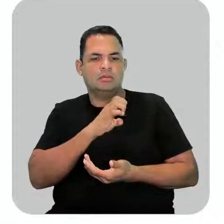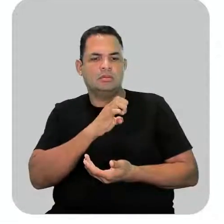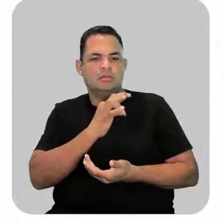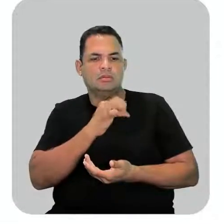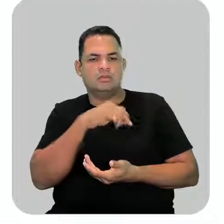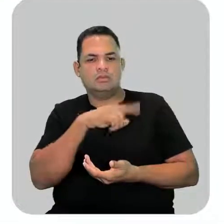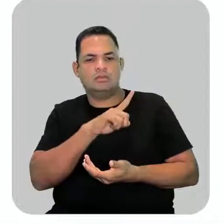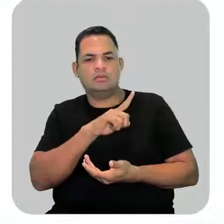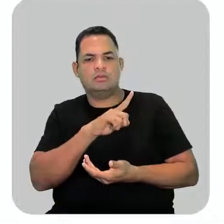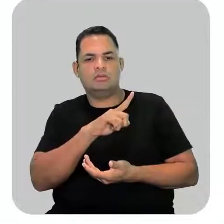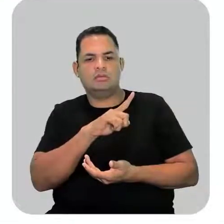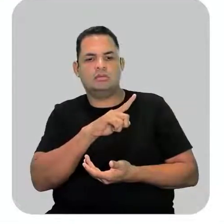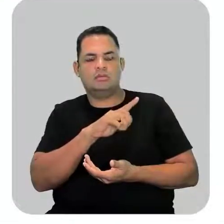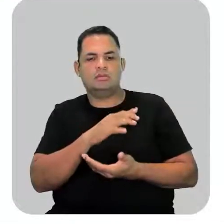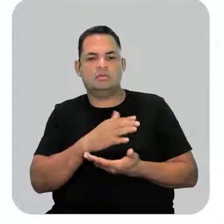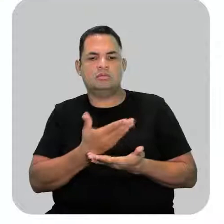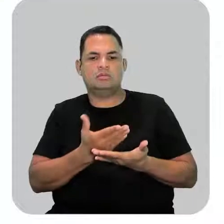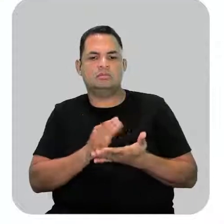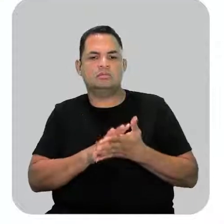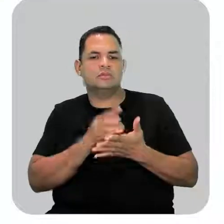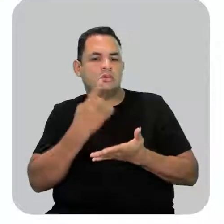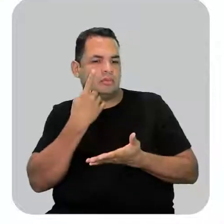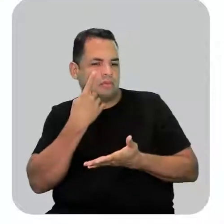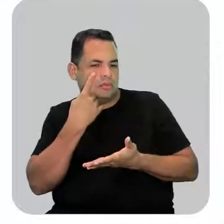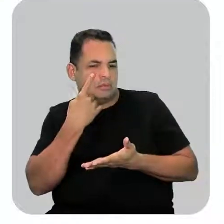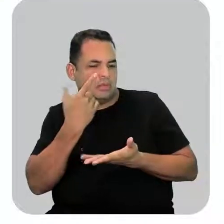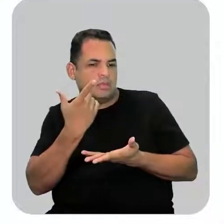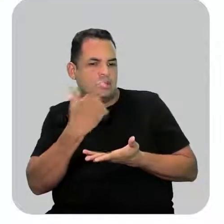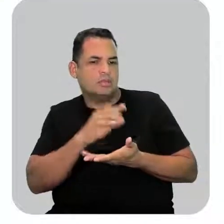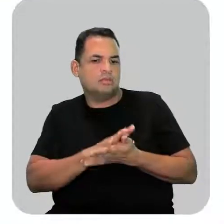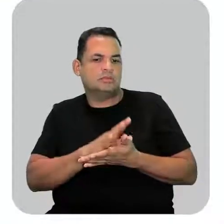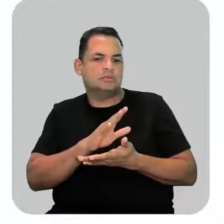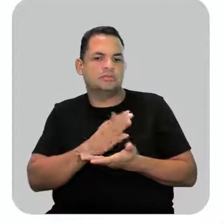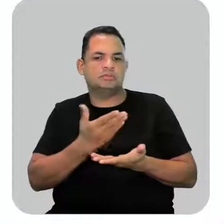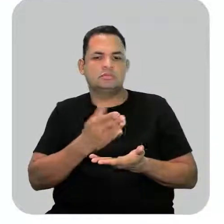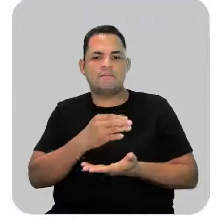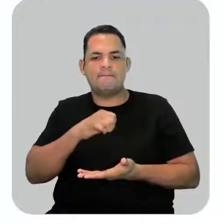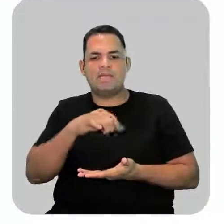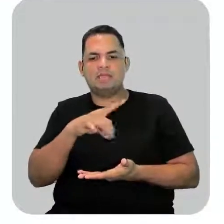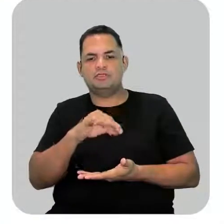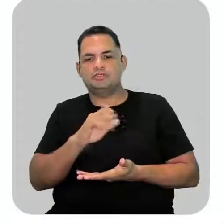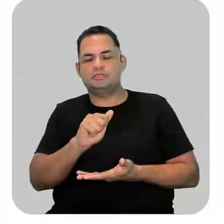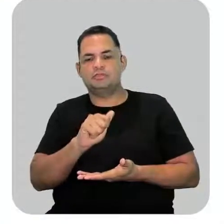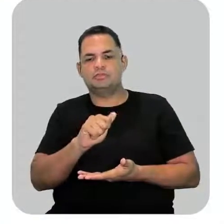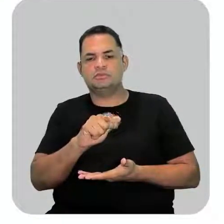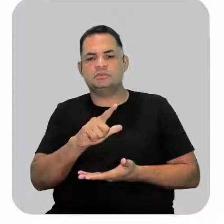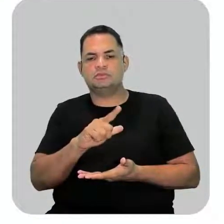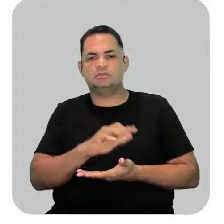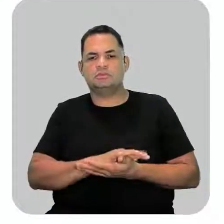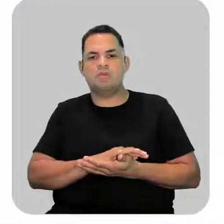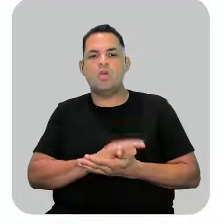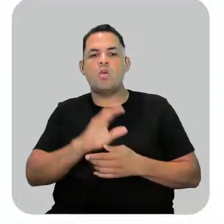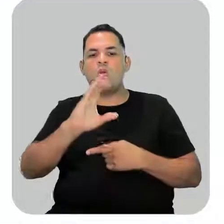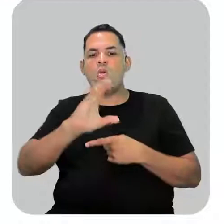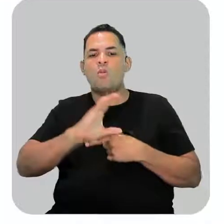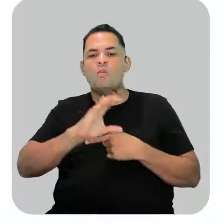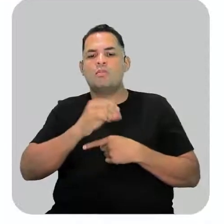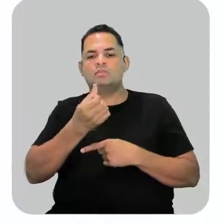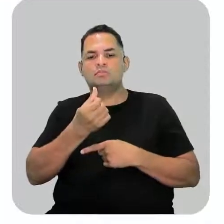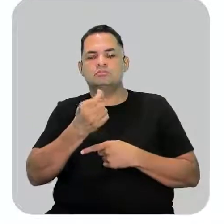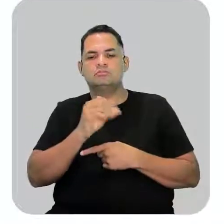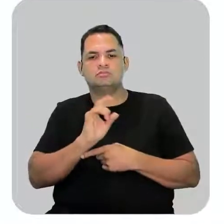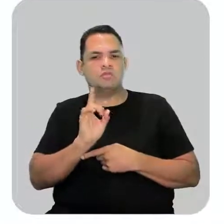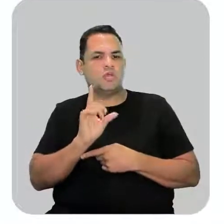4, etil. Aí eu vou identificar onde o metil está. Está aqui no carbono 6. É só